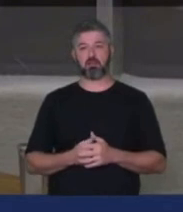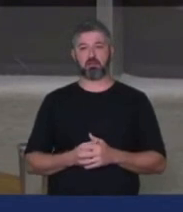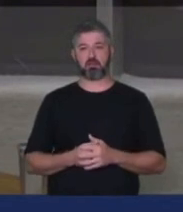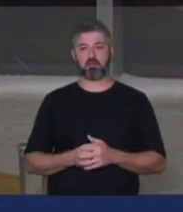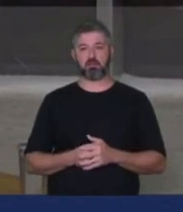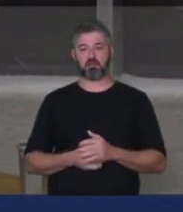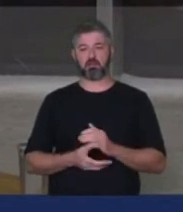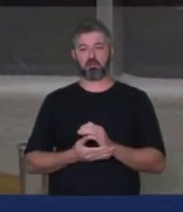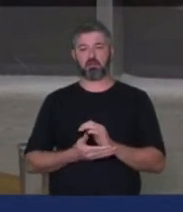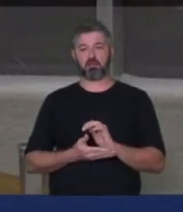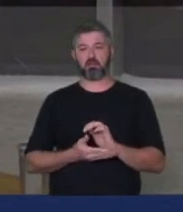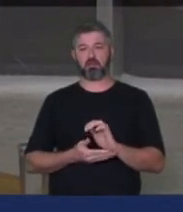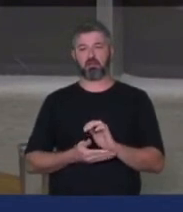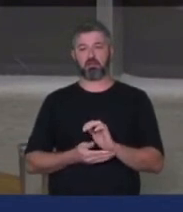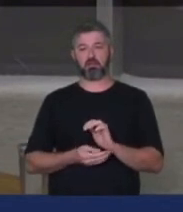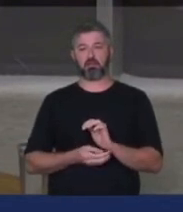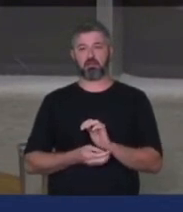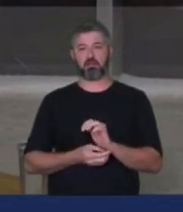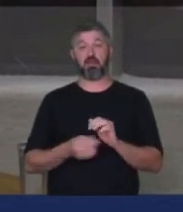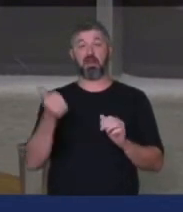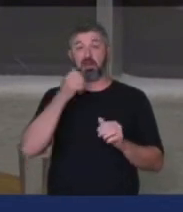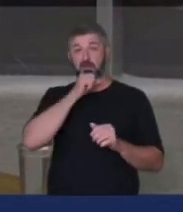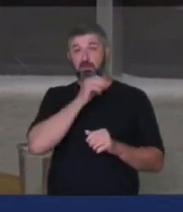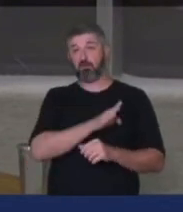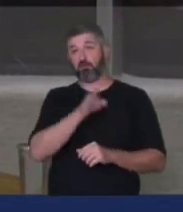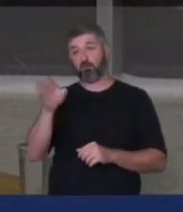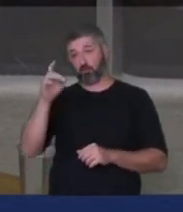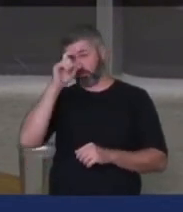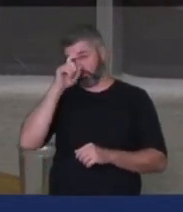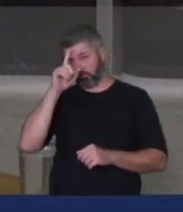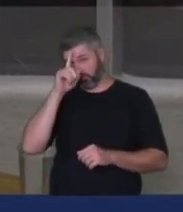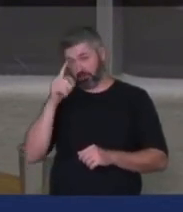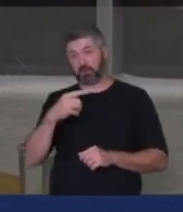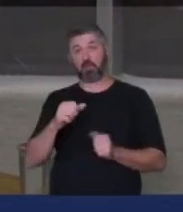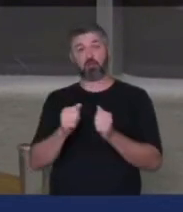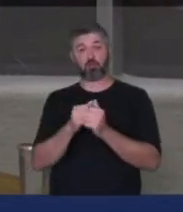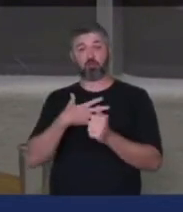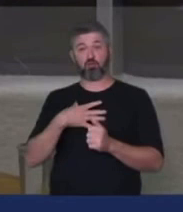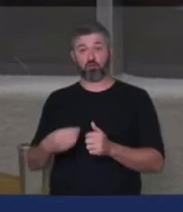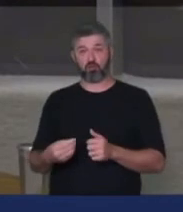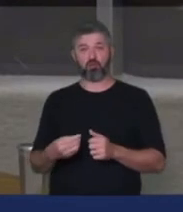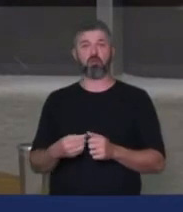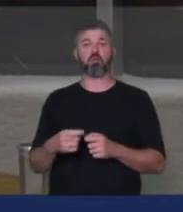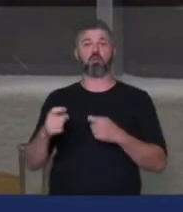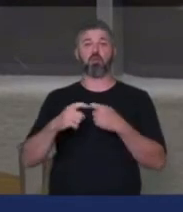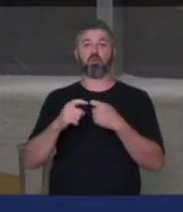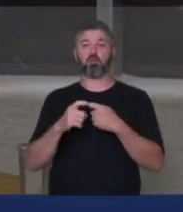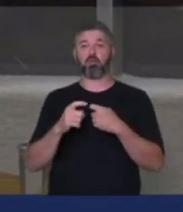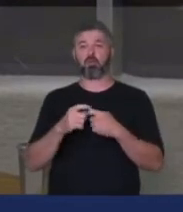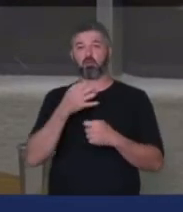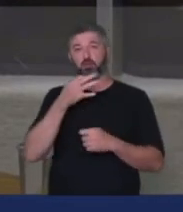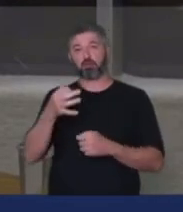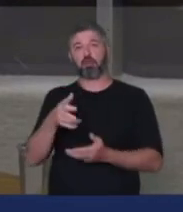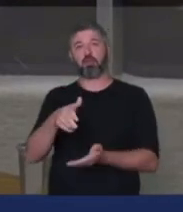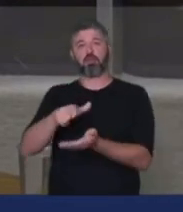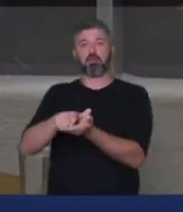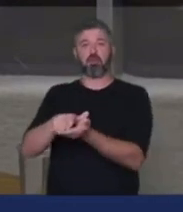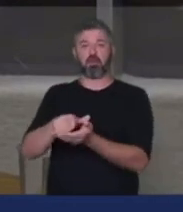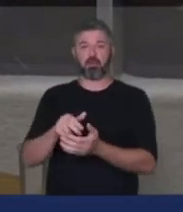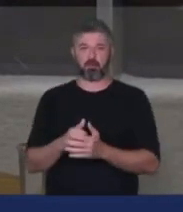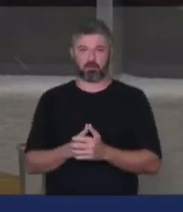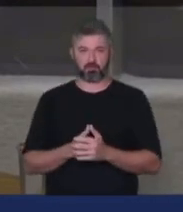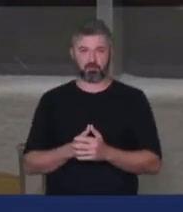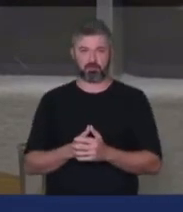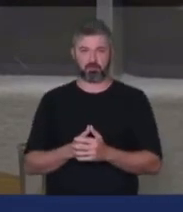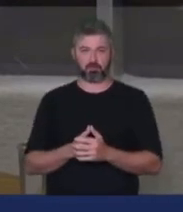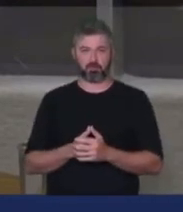Para concluir, deputado. A mãe retornou ao hospital com seu filho e o médico sugeriu a internação dessa criança.